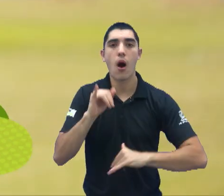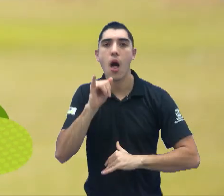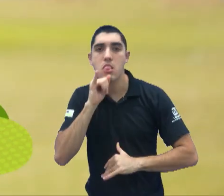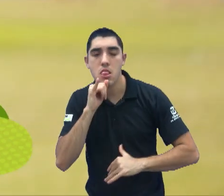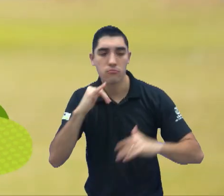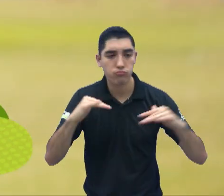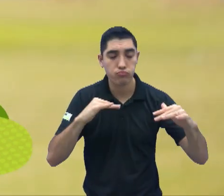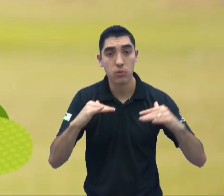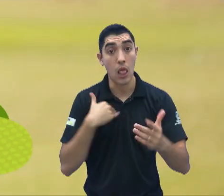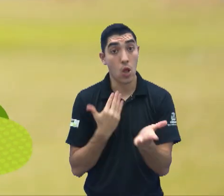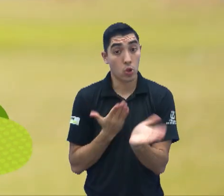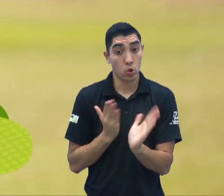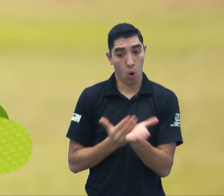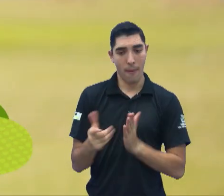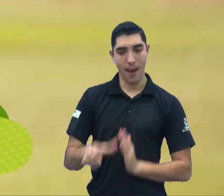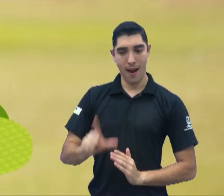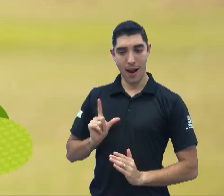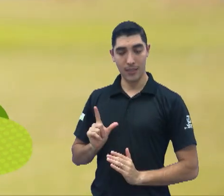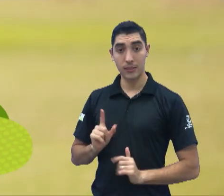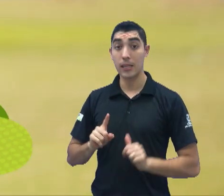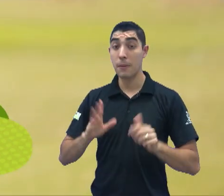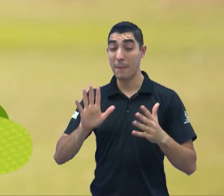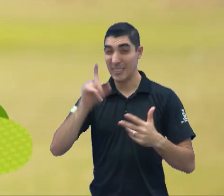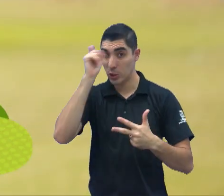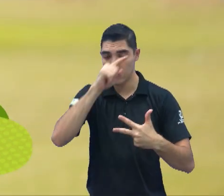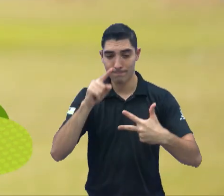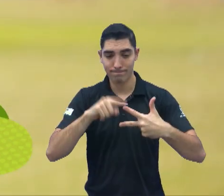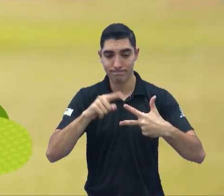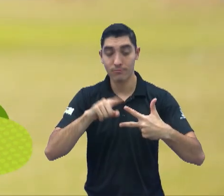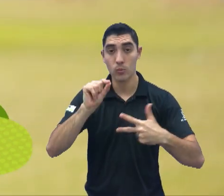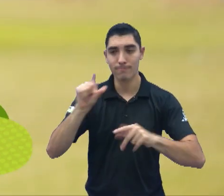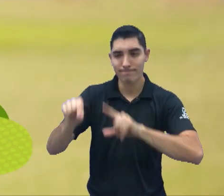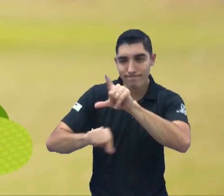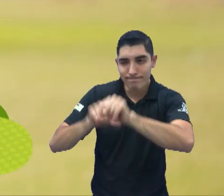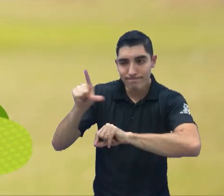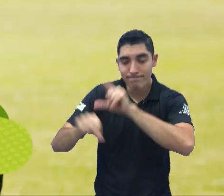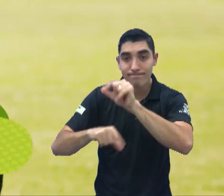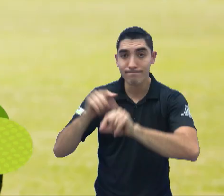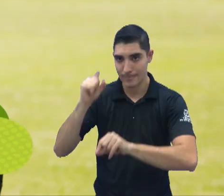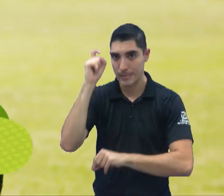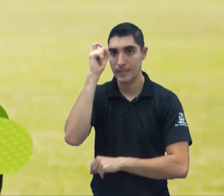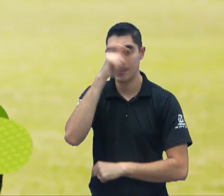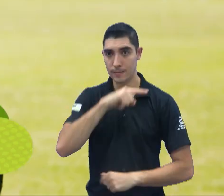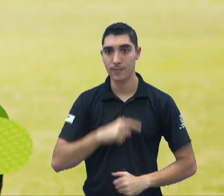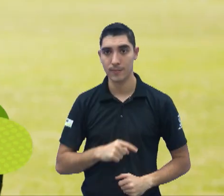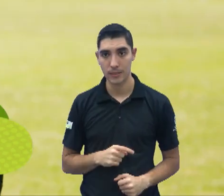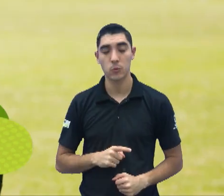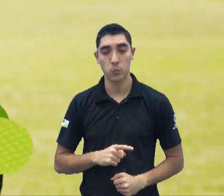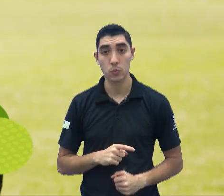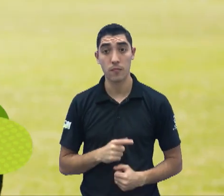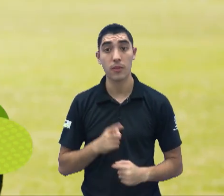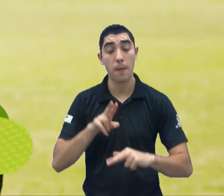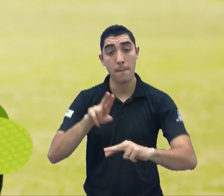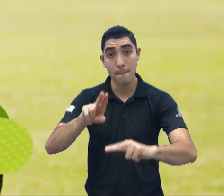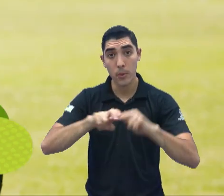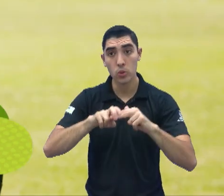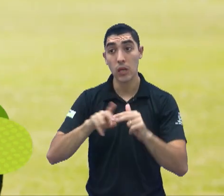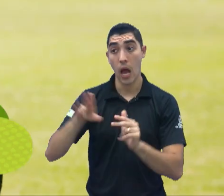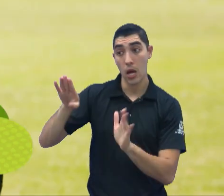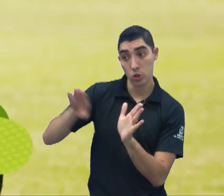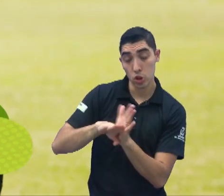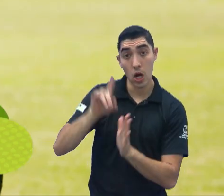essa parte talvez seja mais difícil, que é a contratação, que é a montagem do time, que tem que ser bem criteriosa, né? E aí quando os atletas chegarem a partir do dia 3,